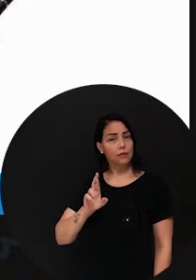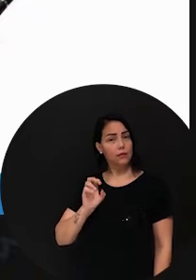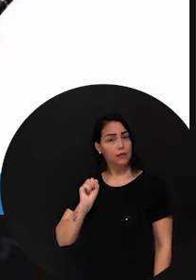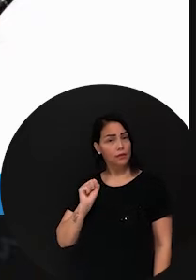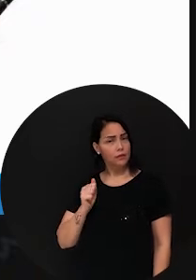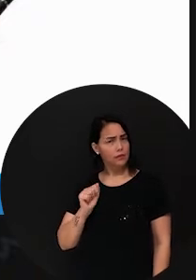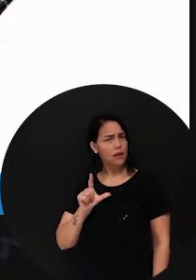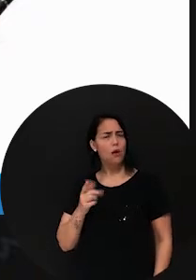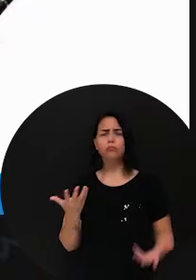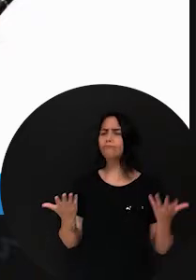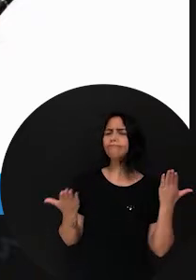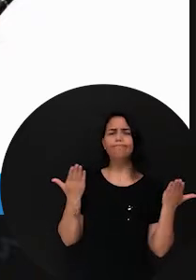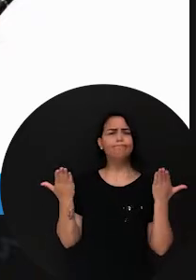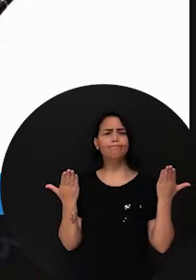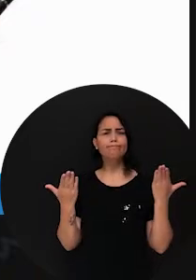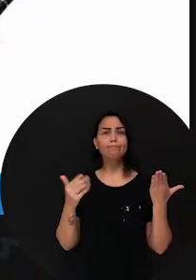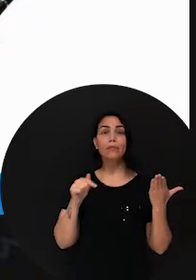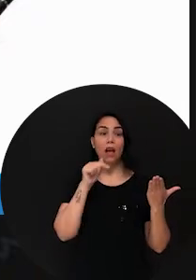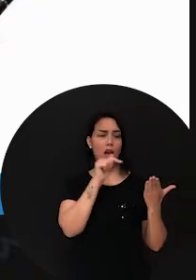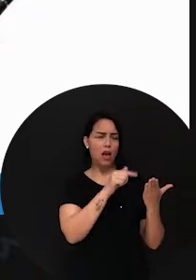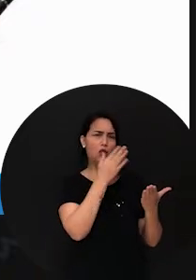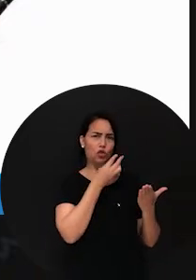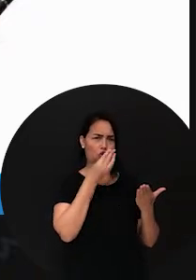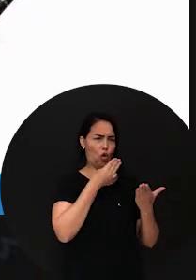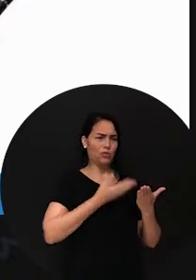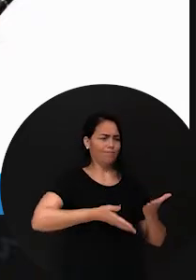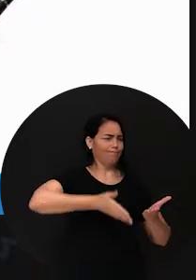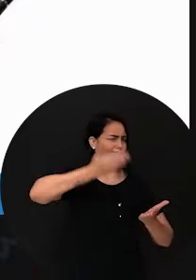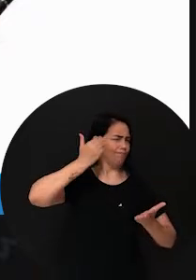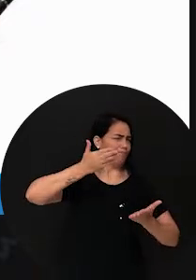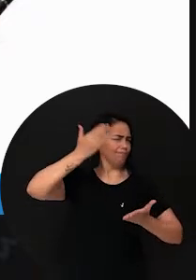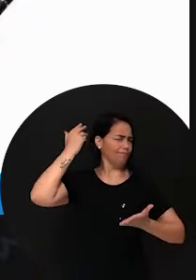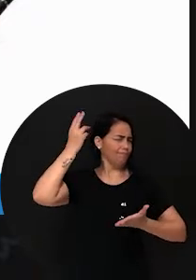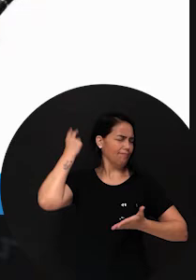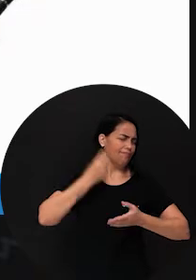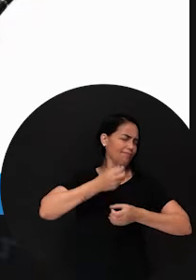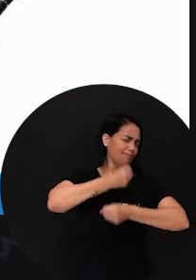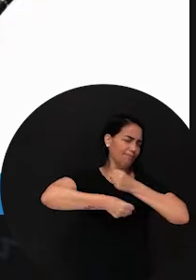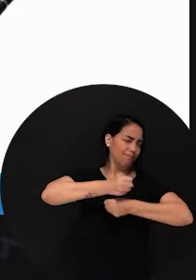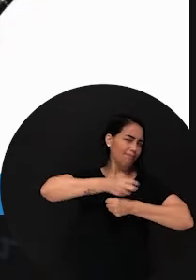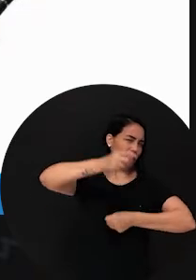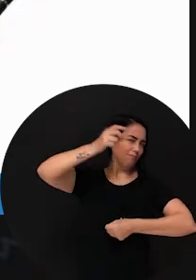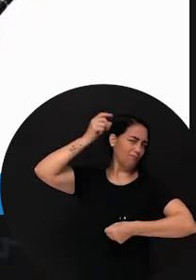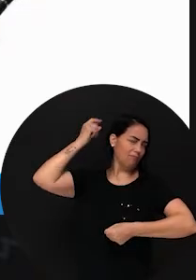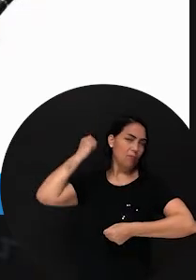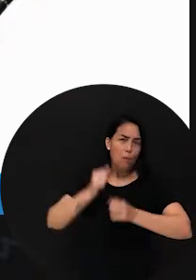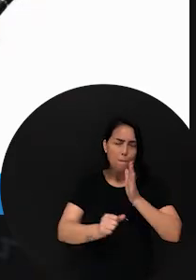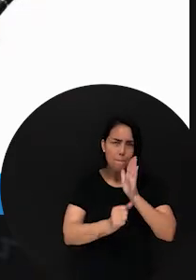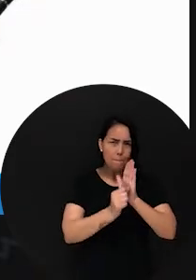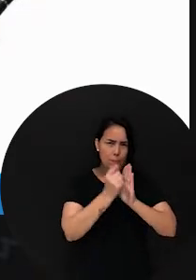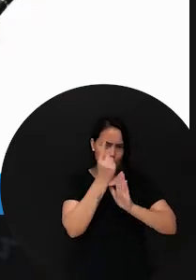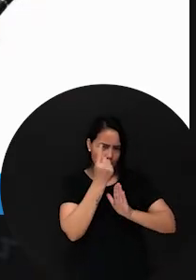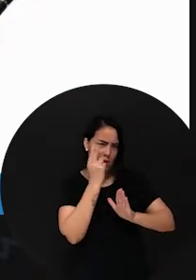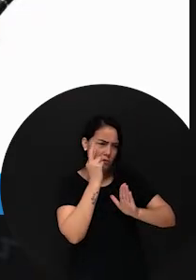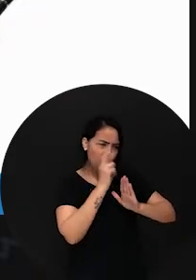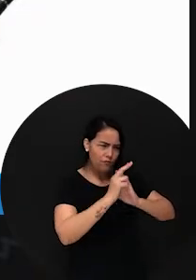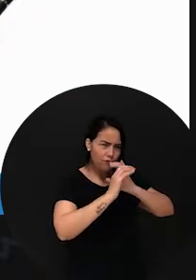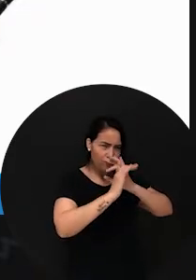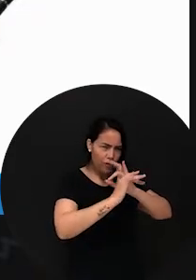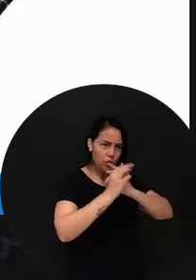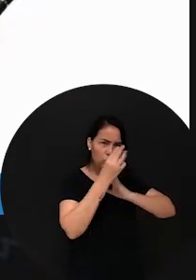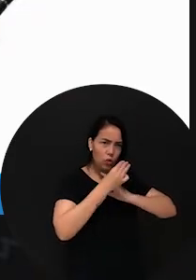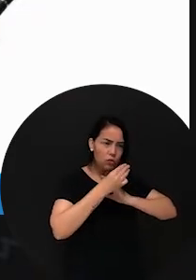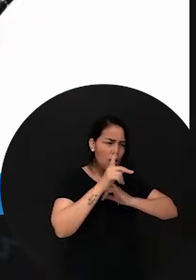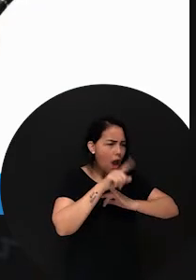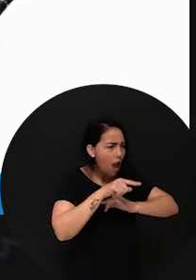aí desde as antiguidades. O primeiro instrumento encontrado era feito de ossos, né? Então,